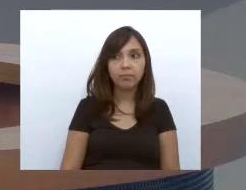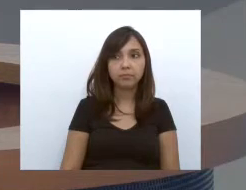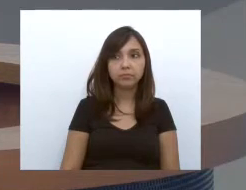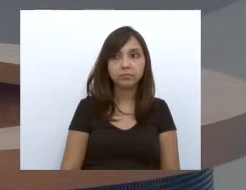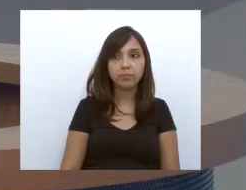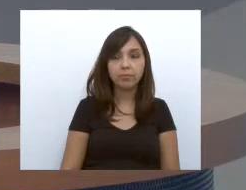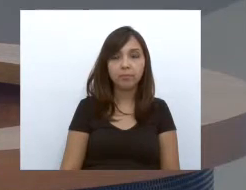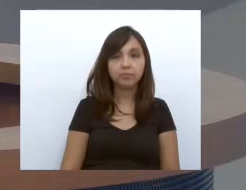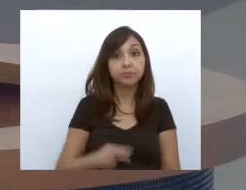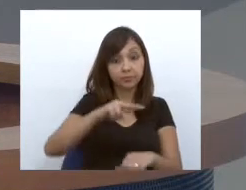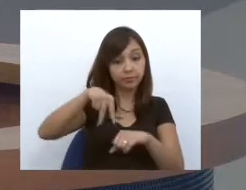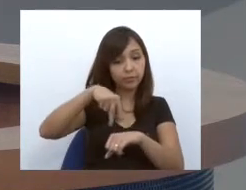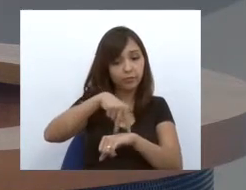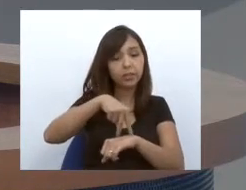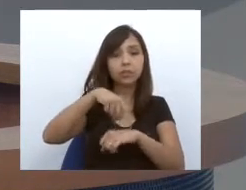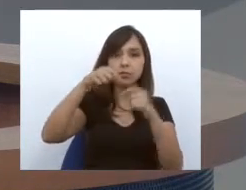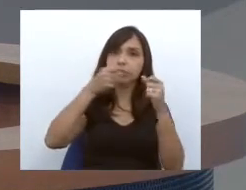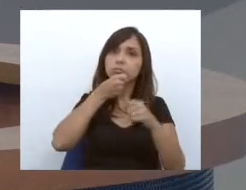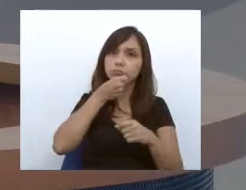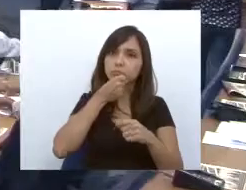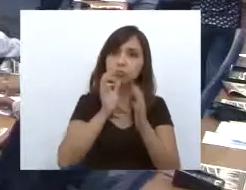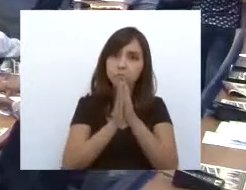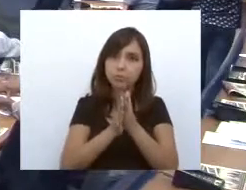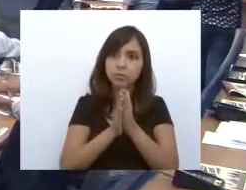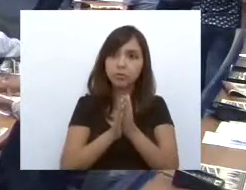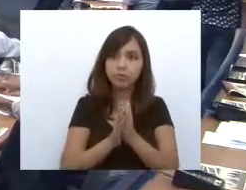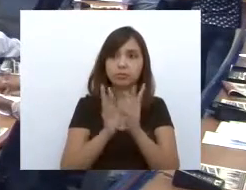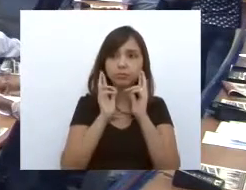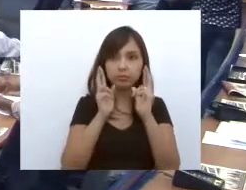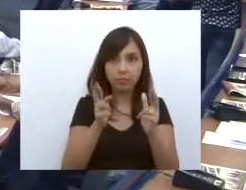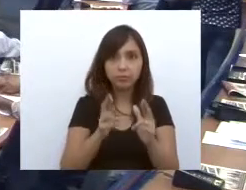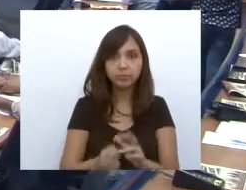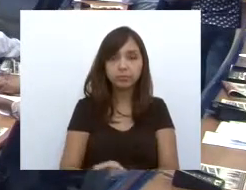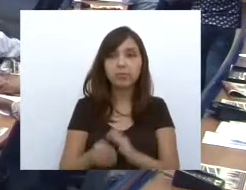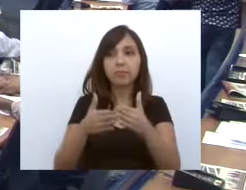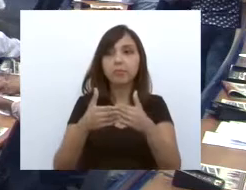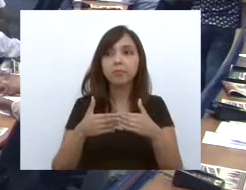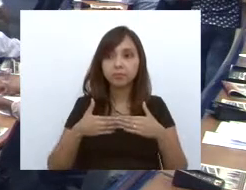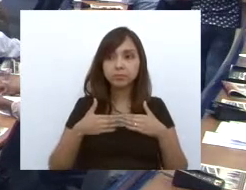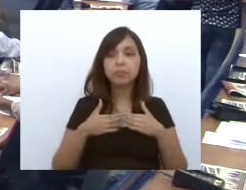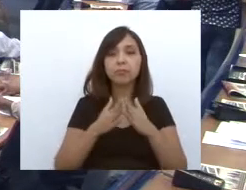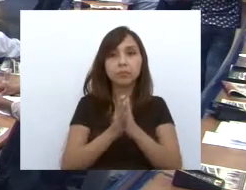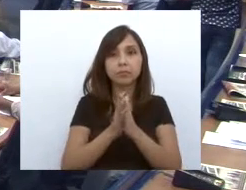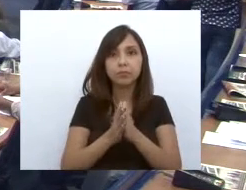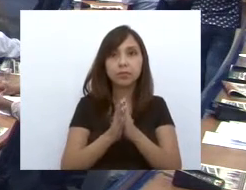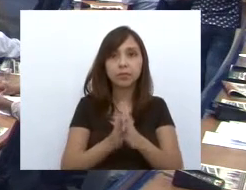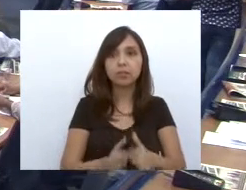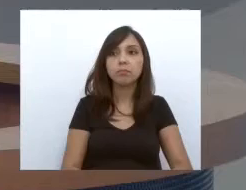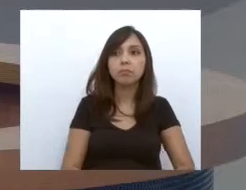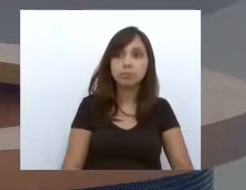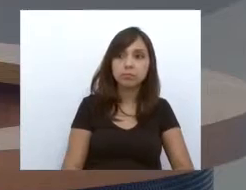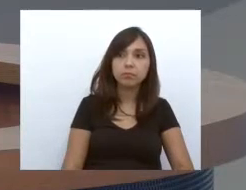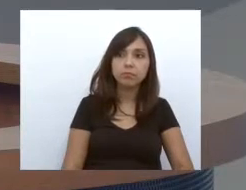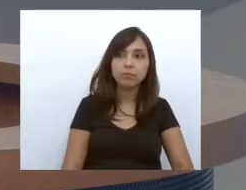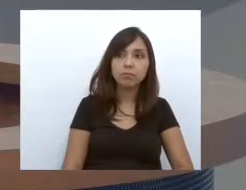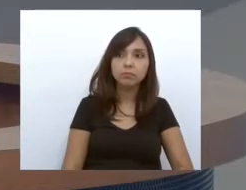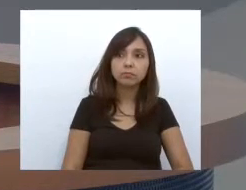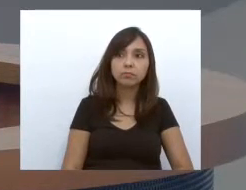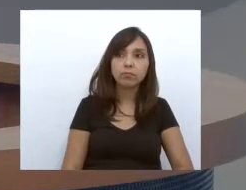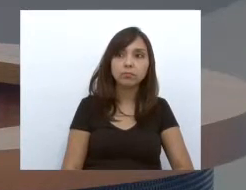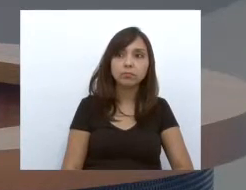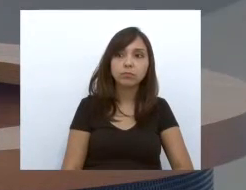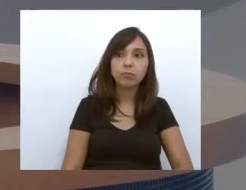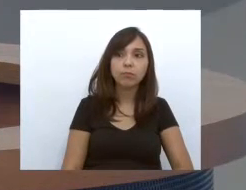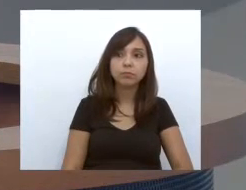Tem vereador na tribuna, por gentileza, pessoal. Eu peço a Vossa Excelência, porque posteriormente foi feito, e